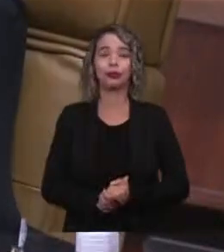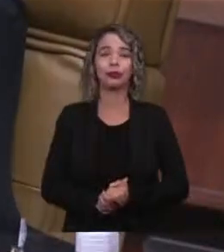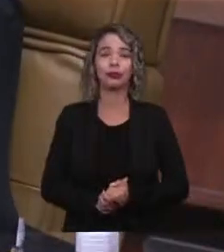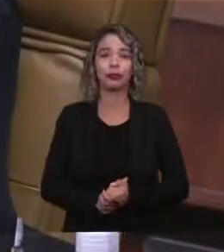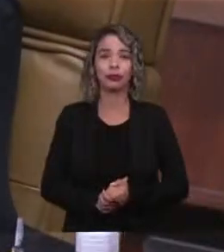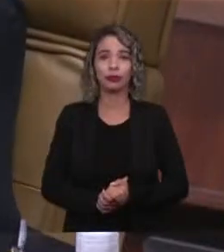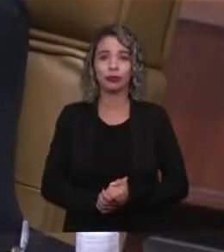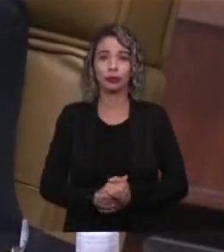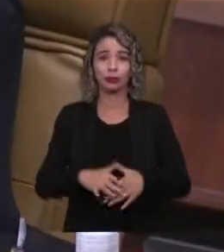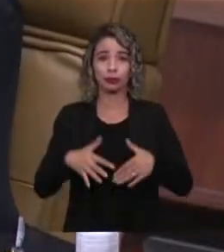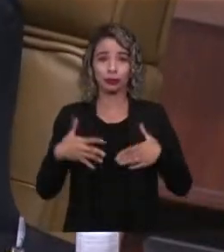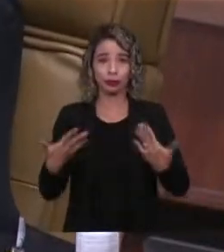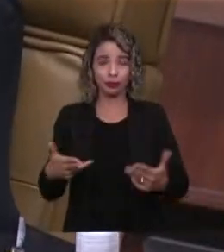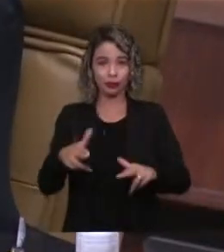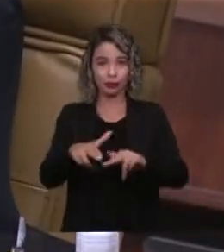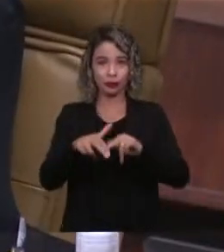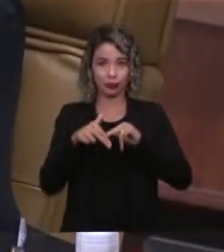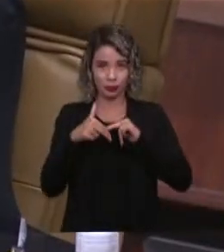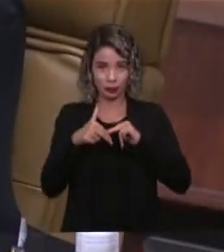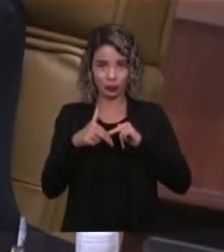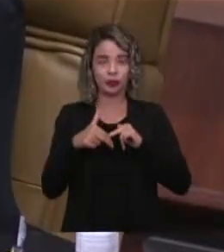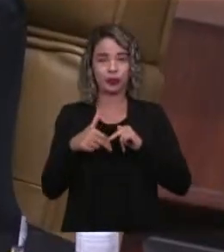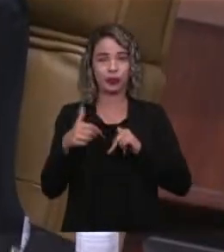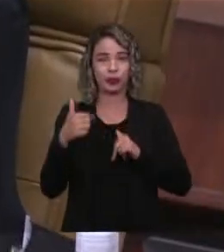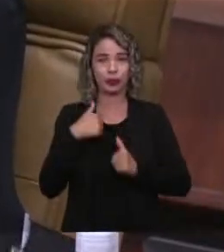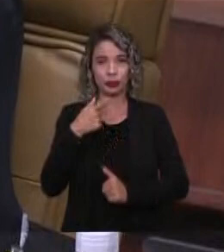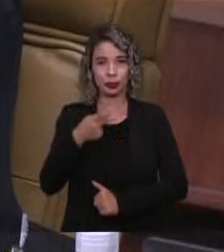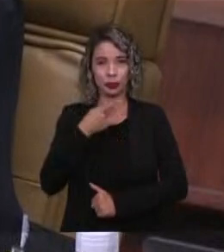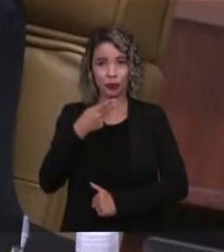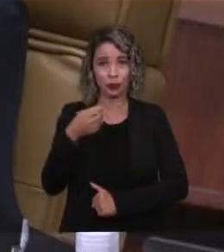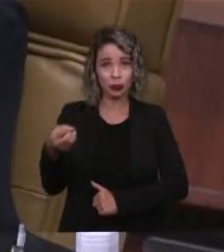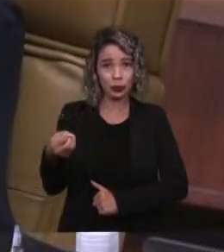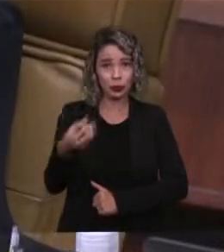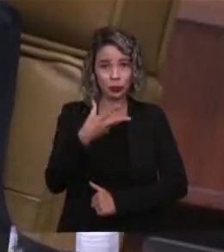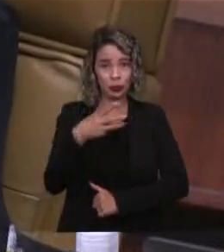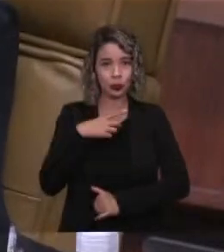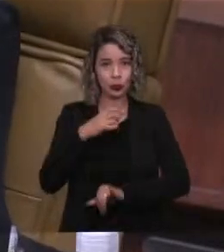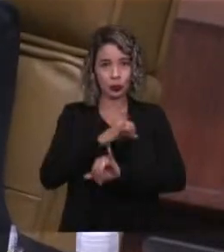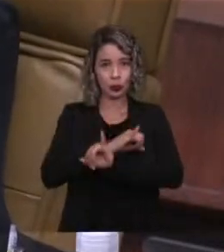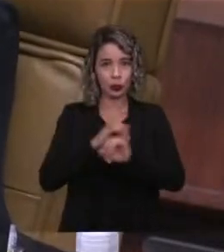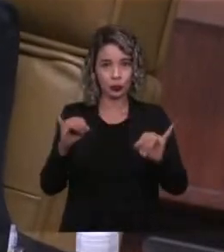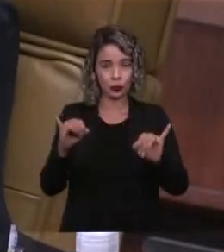Nessa linha de entendimento, eu cito recente